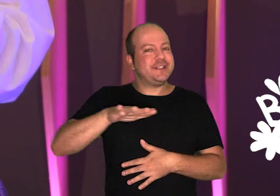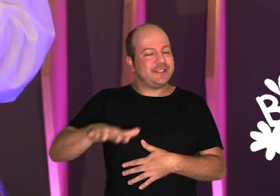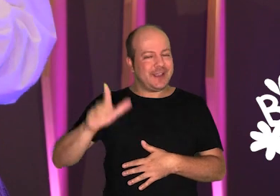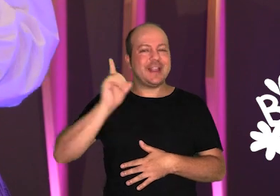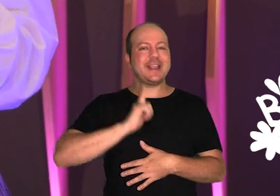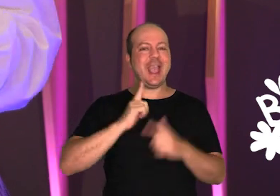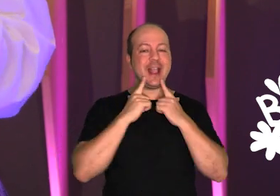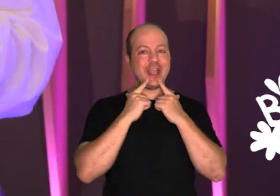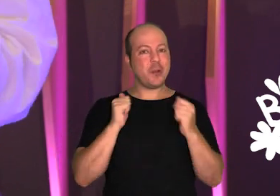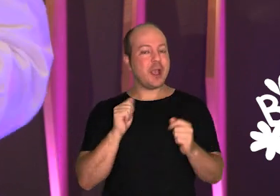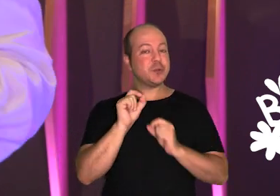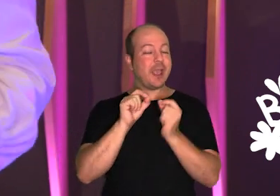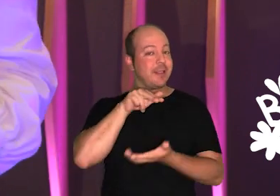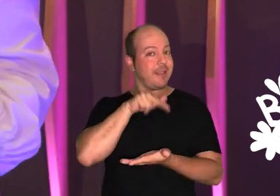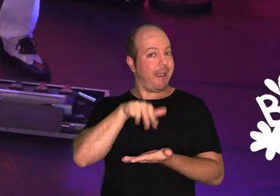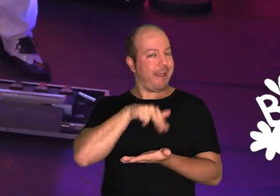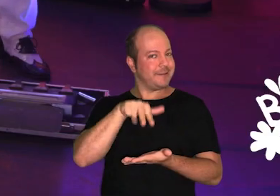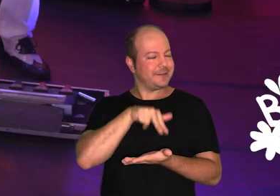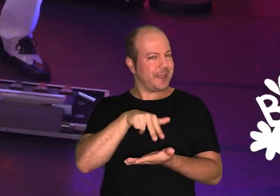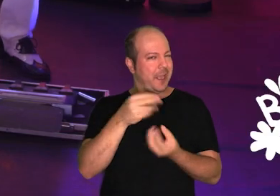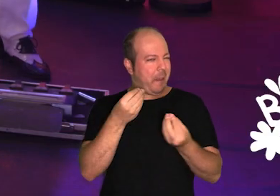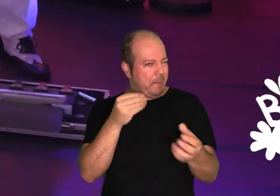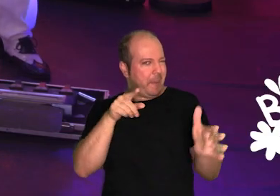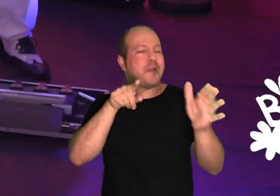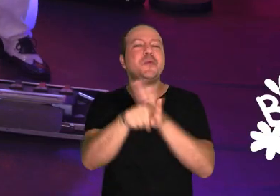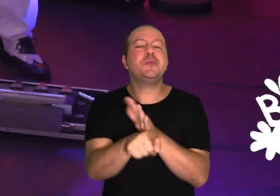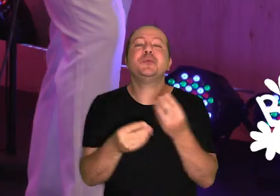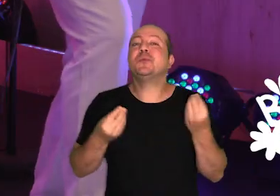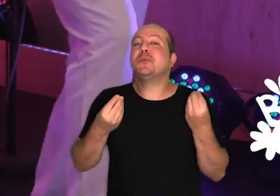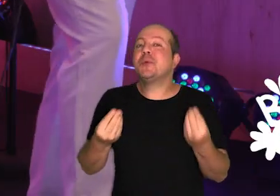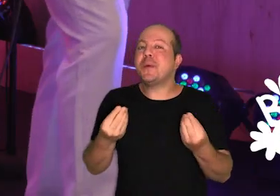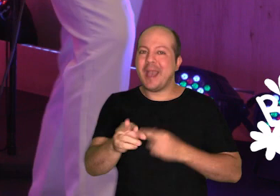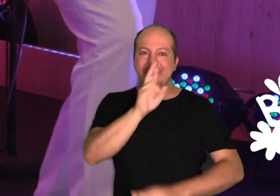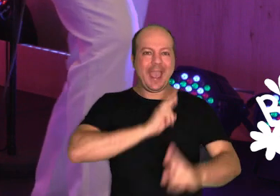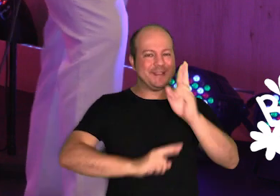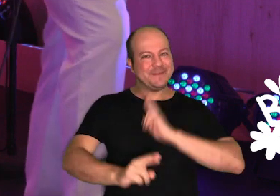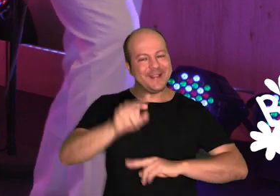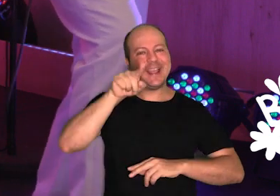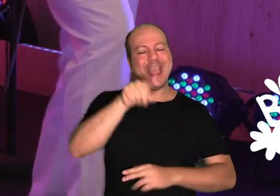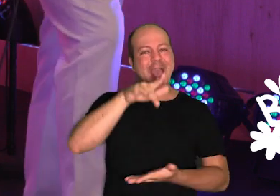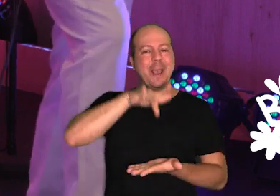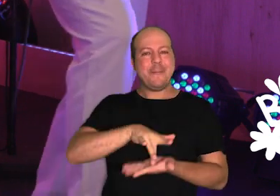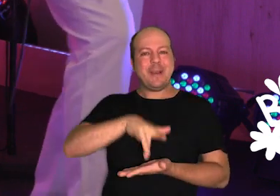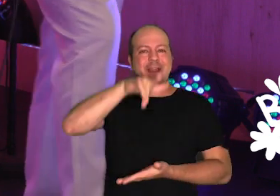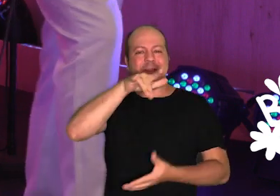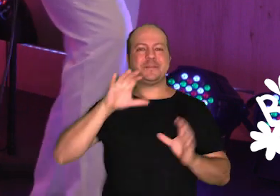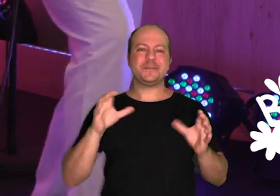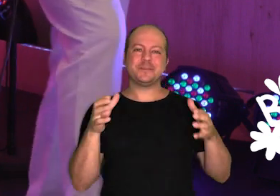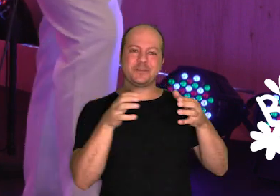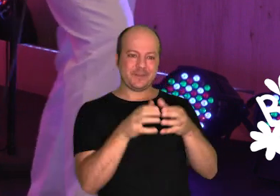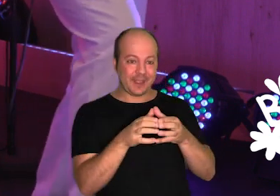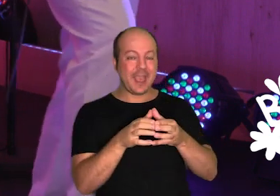através da linguagem da dança? Como? Pergunto eu. Como? Respondem eles, os bailarinos da Companhia